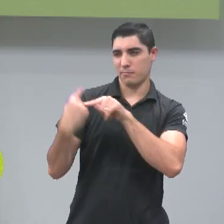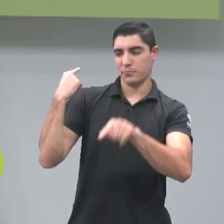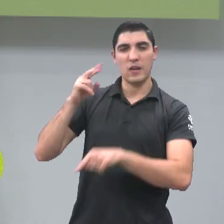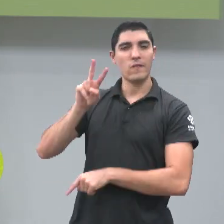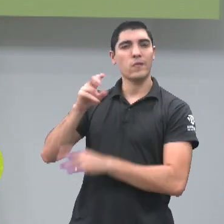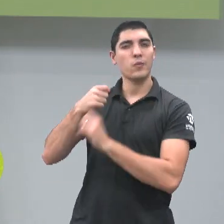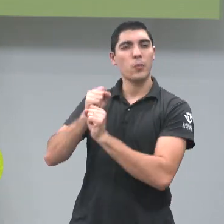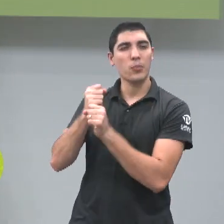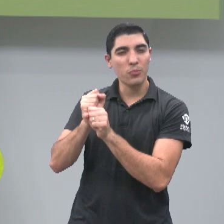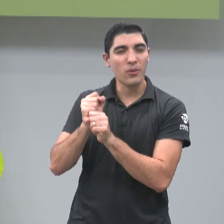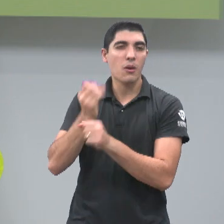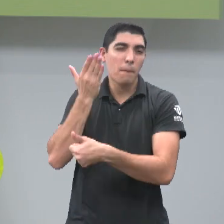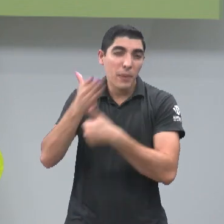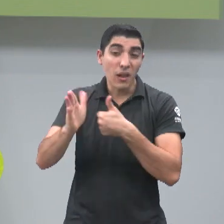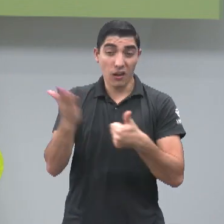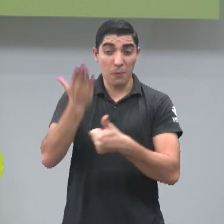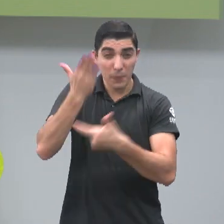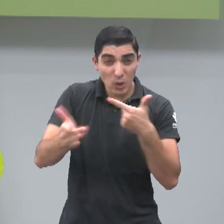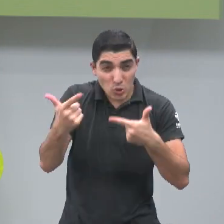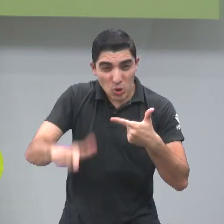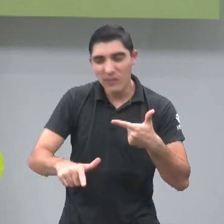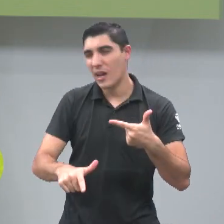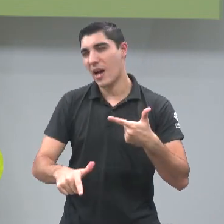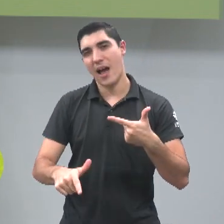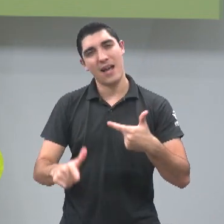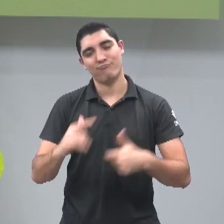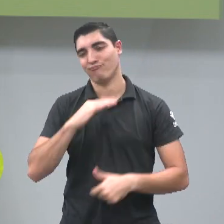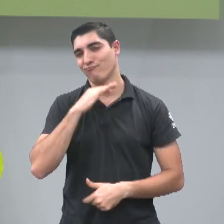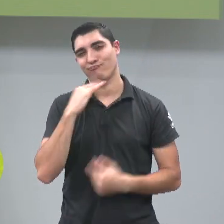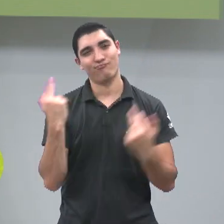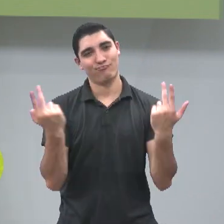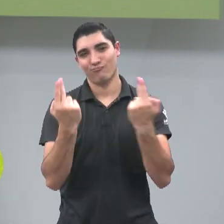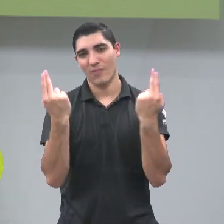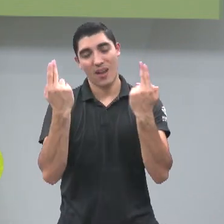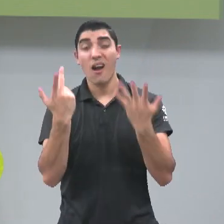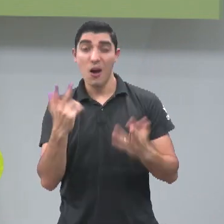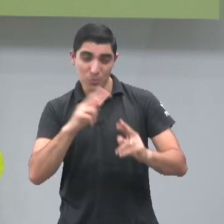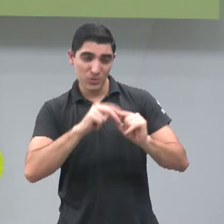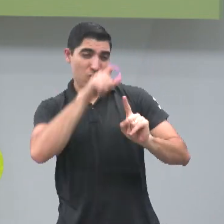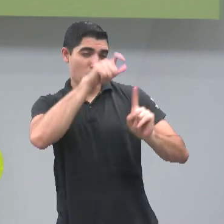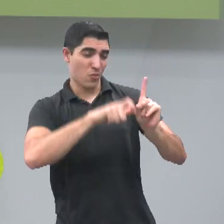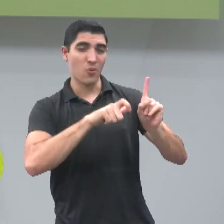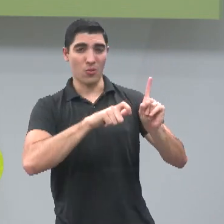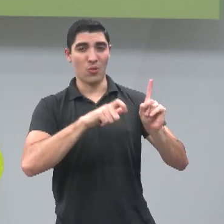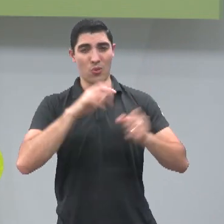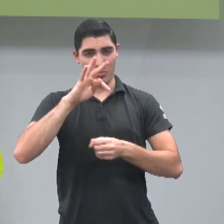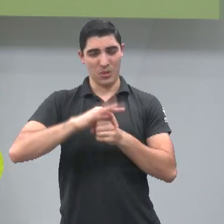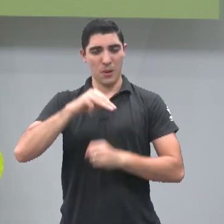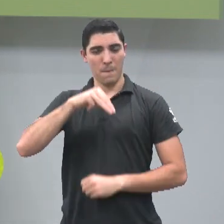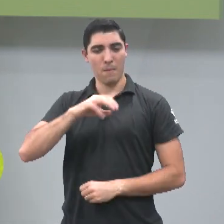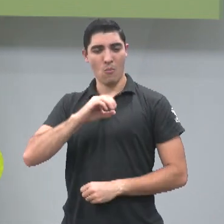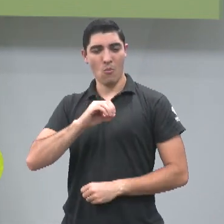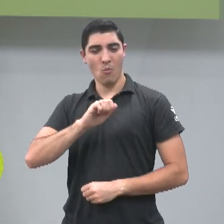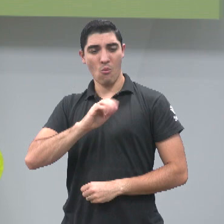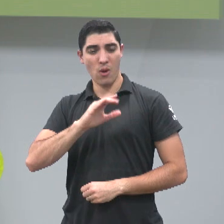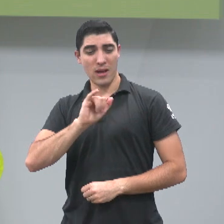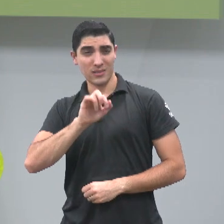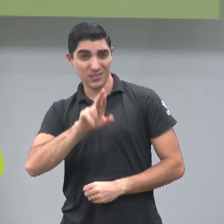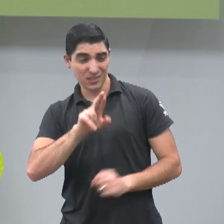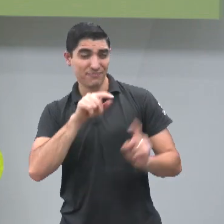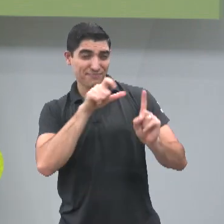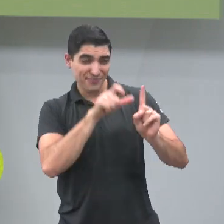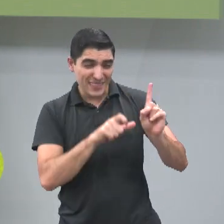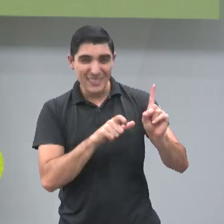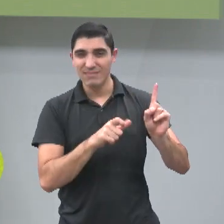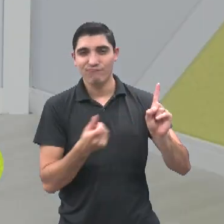meio de semana. E aí o clima já estava ruim também com o Moacir Júnior e acabou essa derrota aí culminando, né, jogando a última pá de